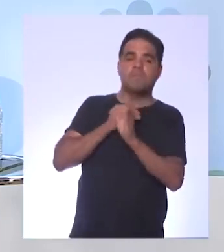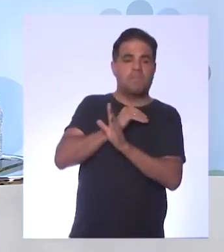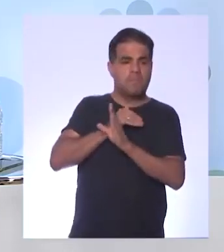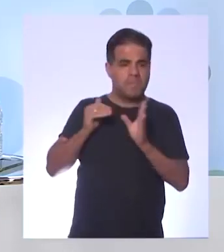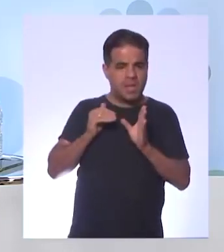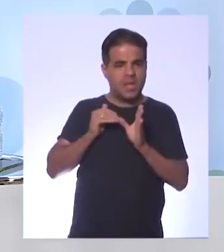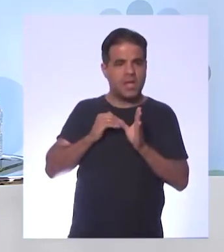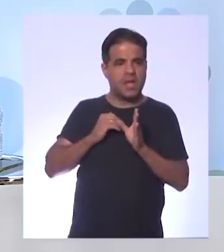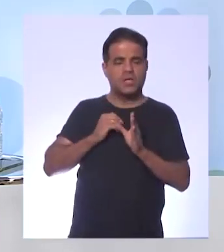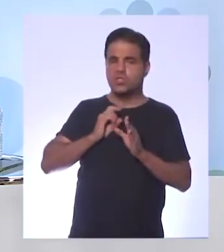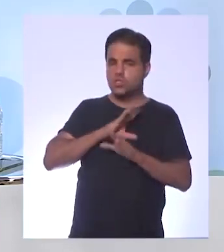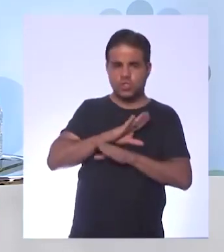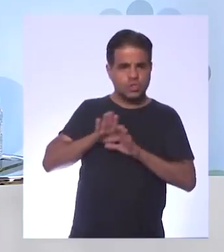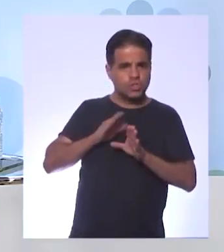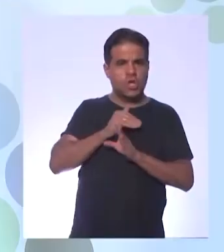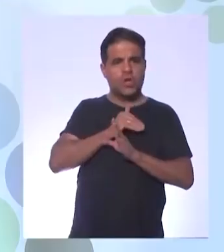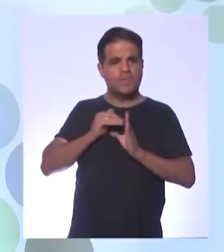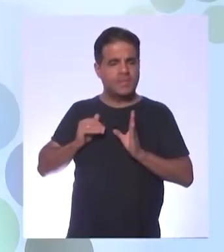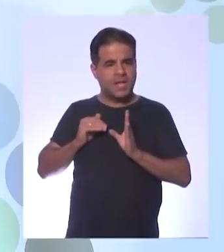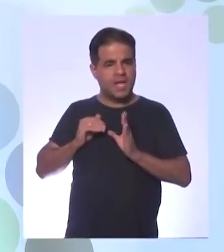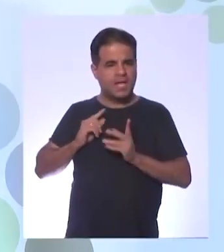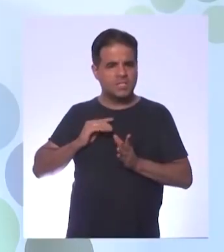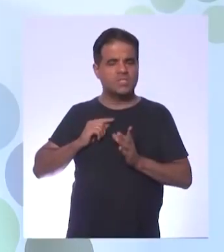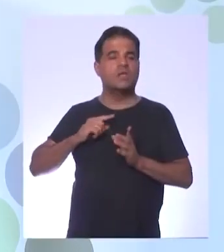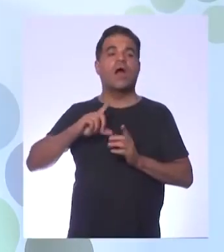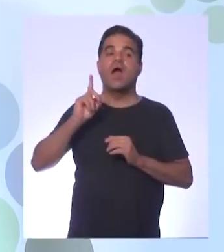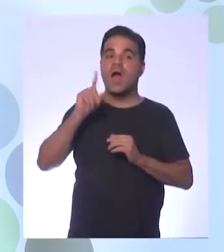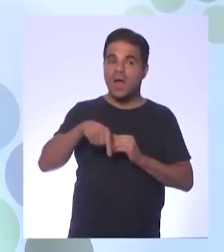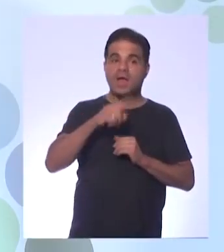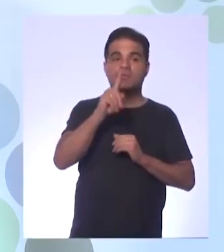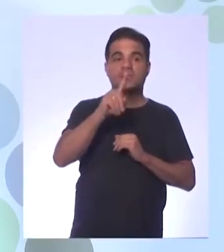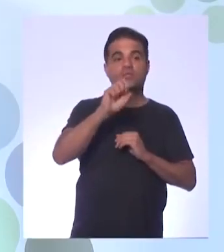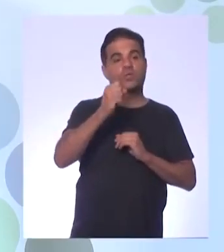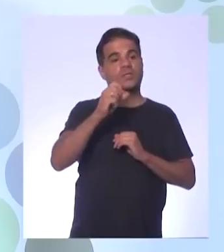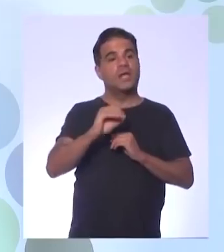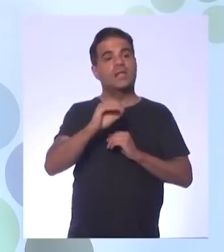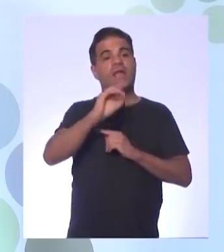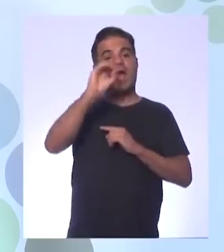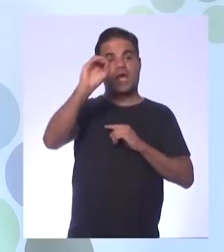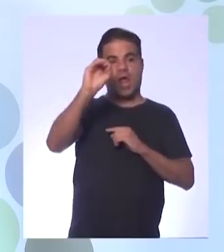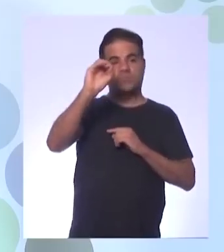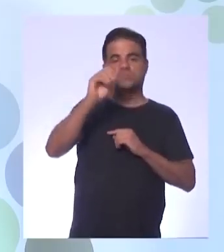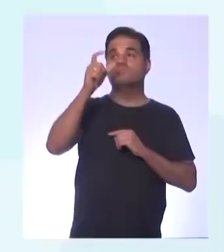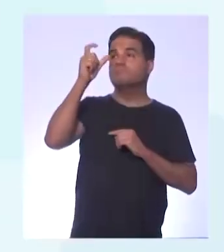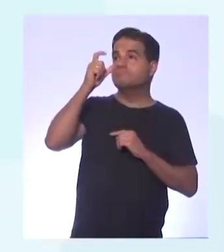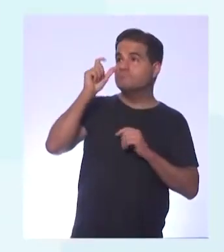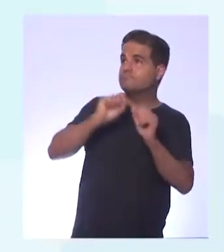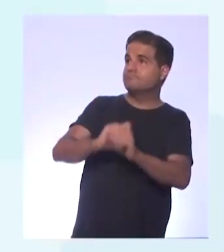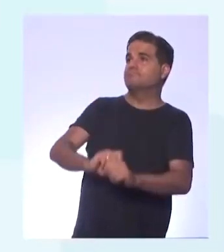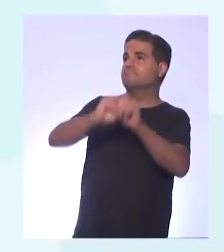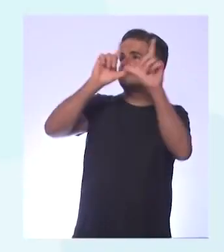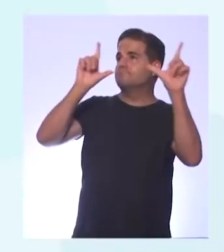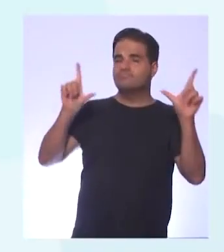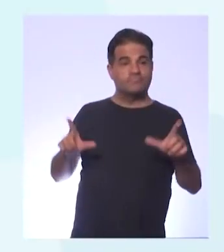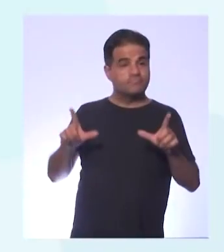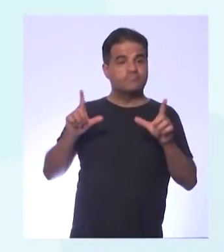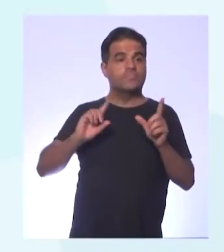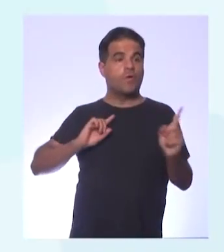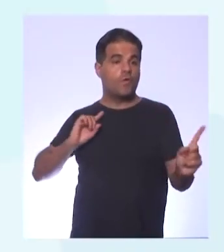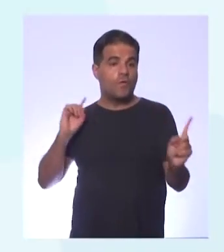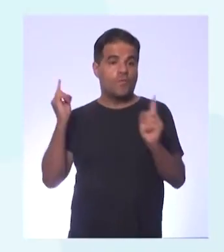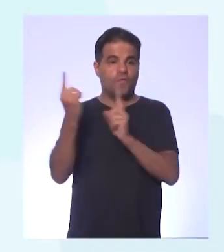este giro, só metade daquela volta. Então é 180 graus. Então, pode olhar lá na tela. Volta